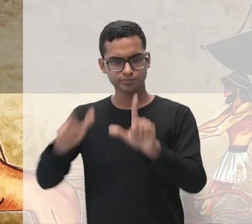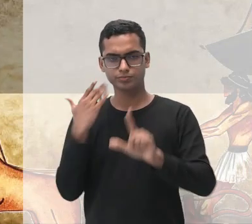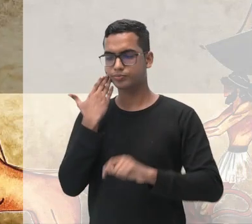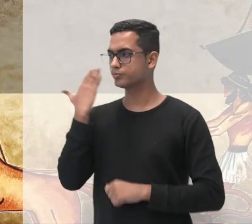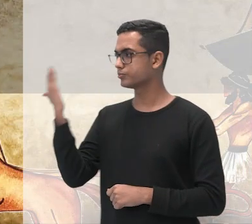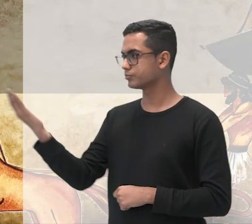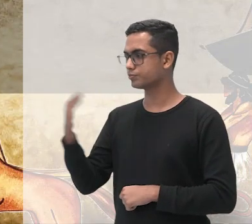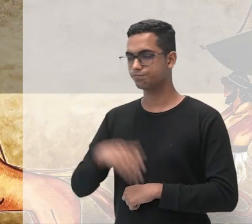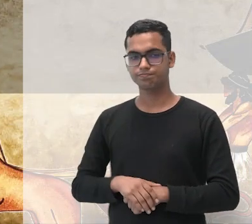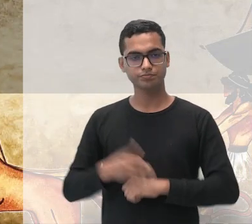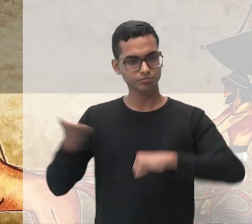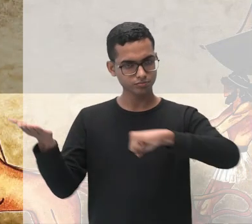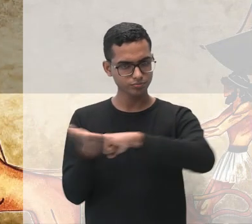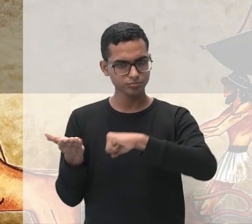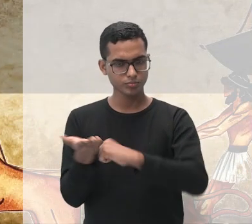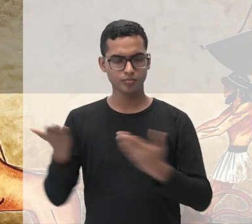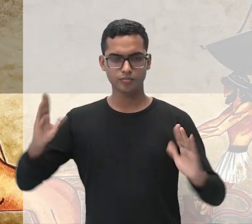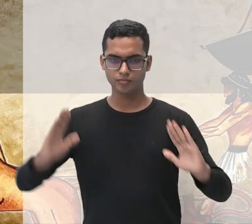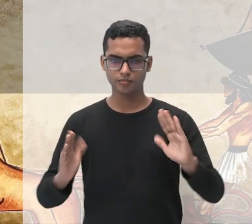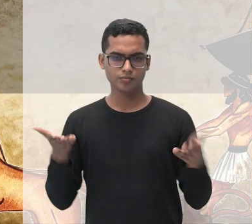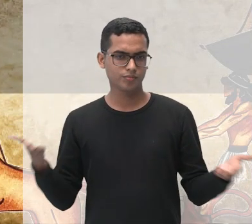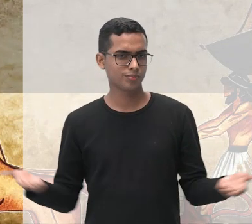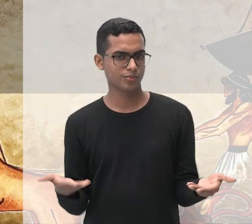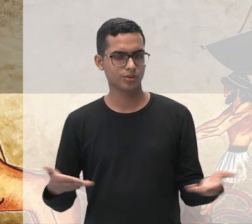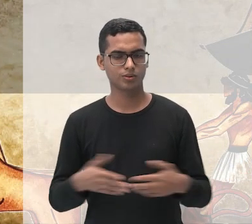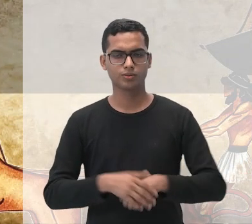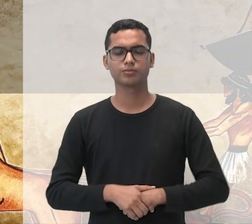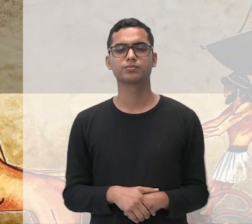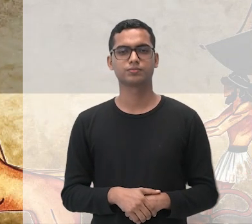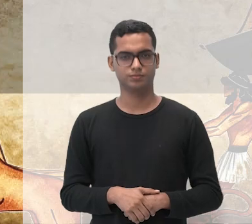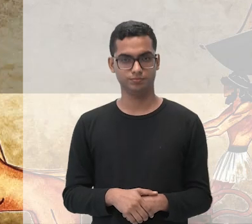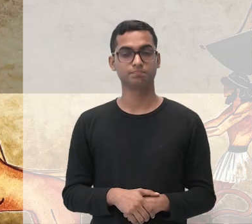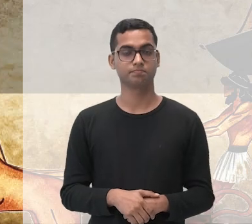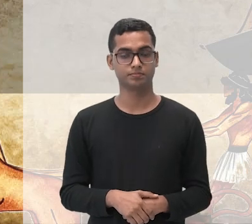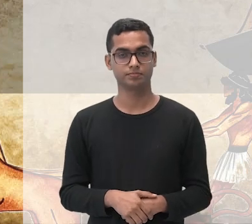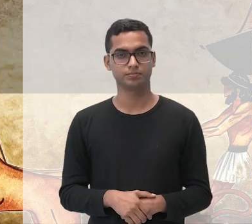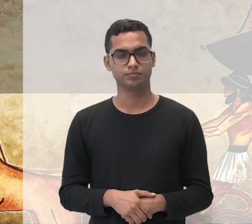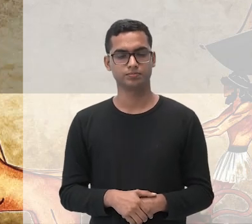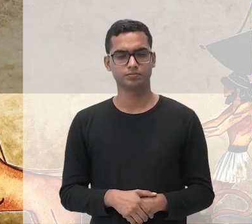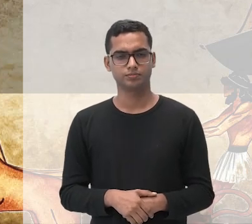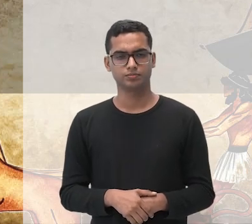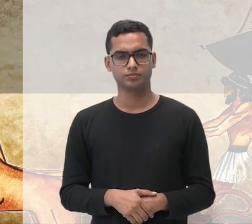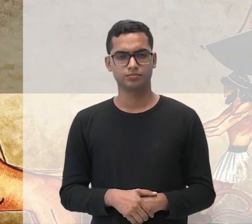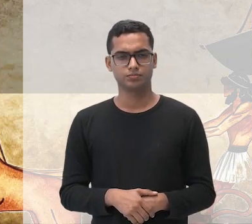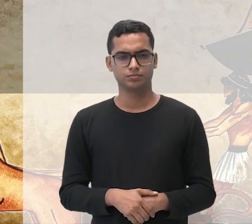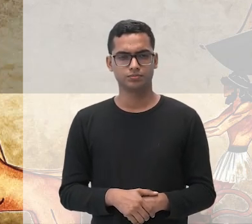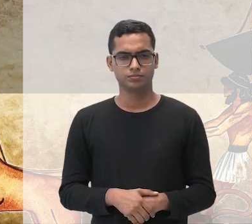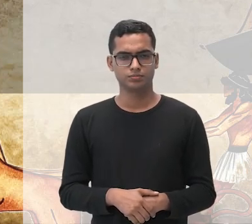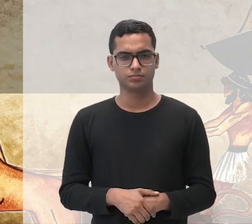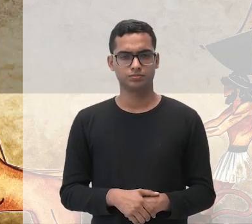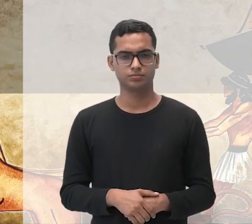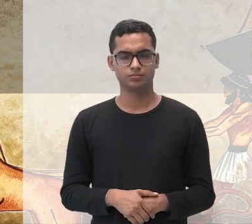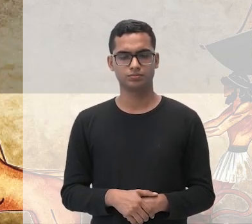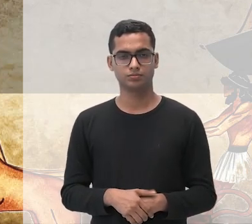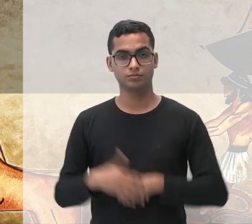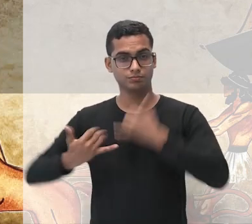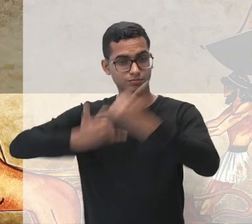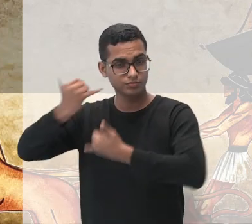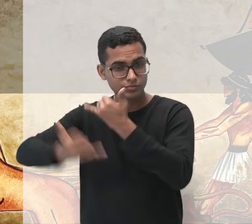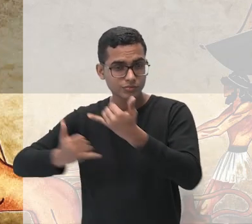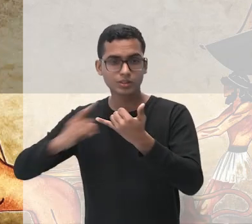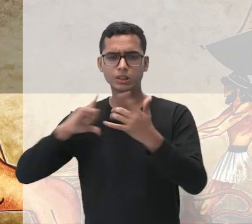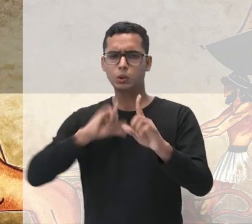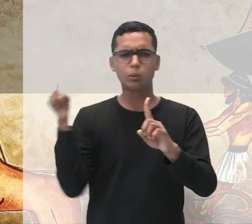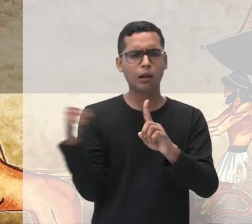na história, a gente chega na atualidade, que no caso são os dias de hoje, né? O jogo, ele apresenta